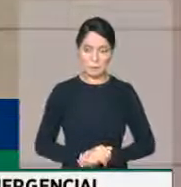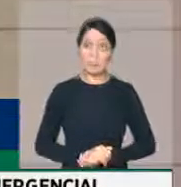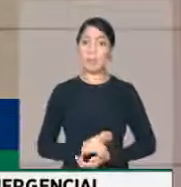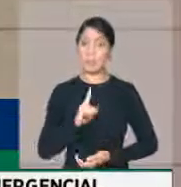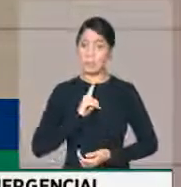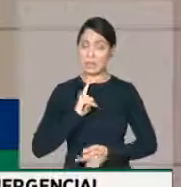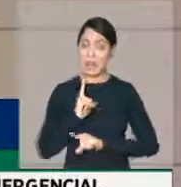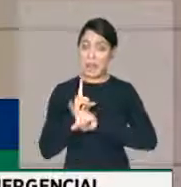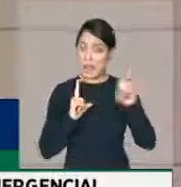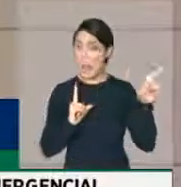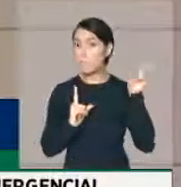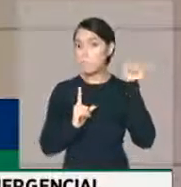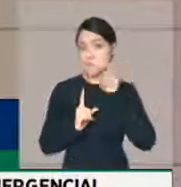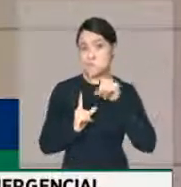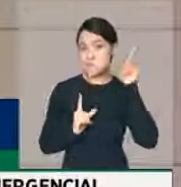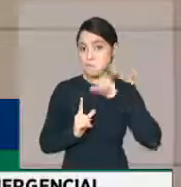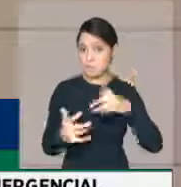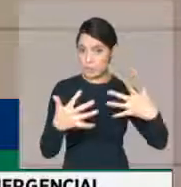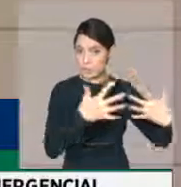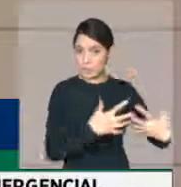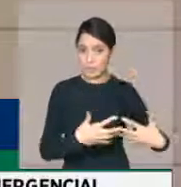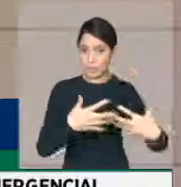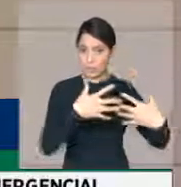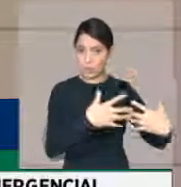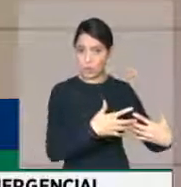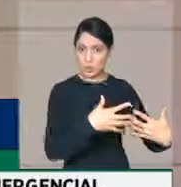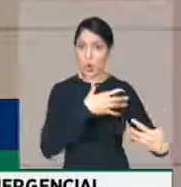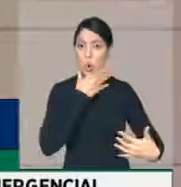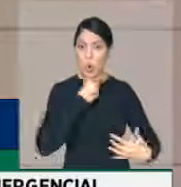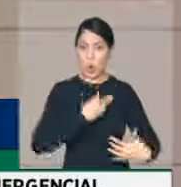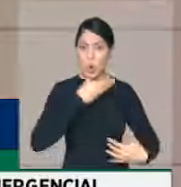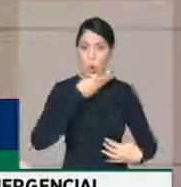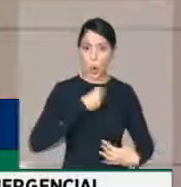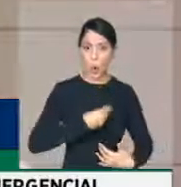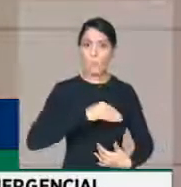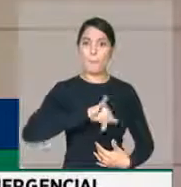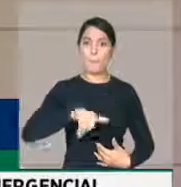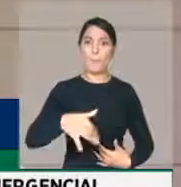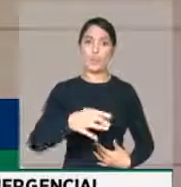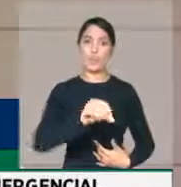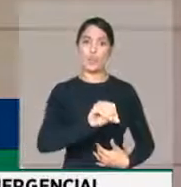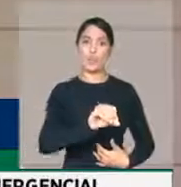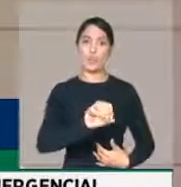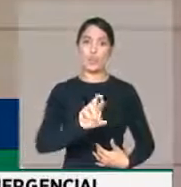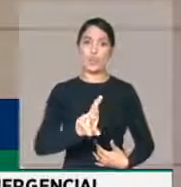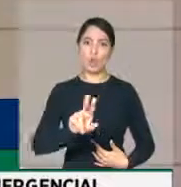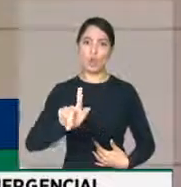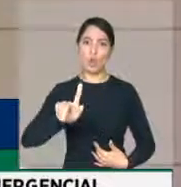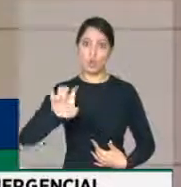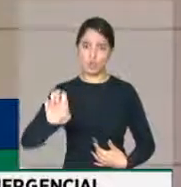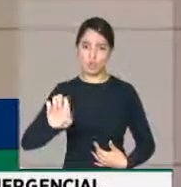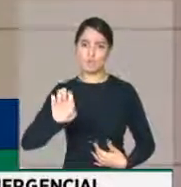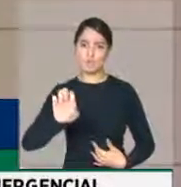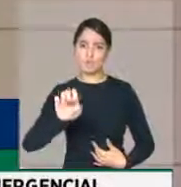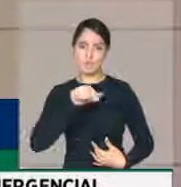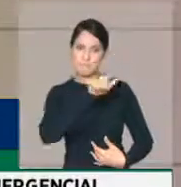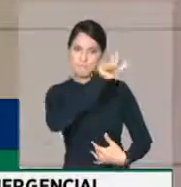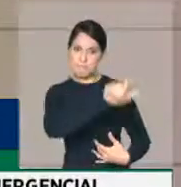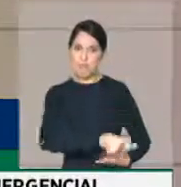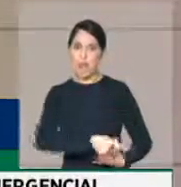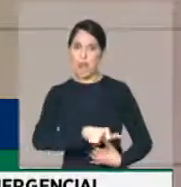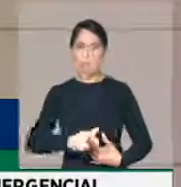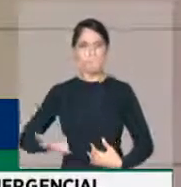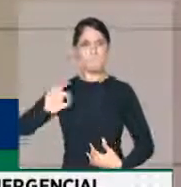polícia norte-americana, de George Floyd, numa cena dramática que tomou os noticiários do mundo inteiro e